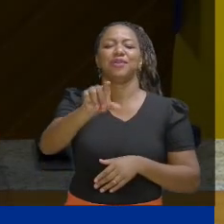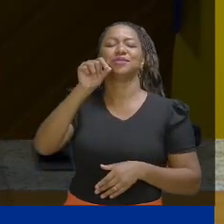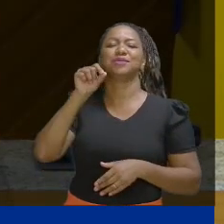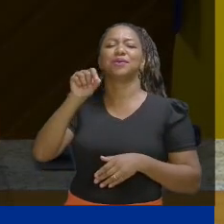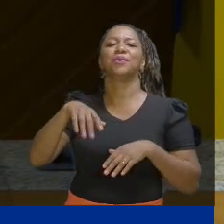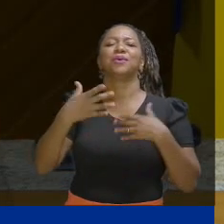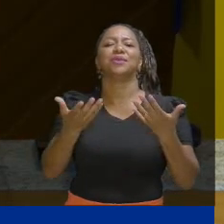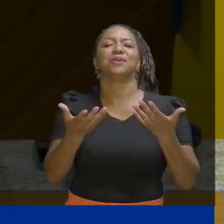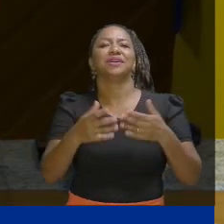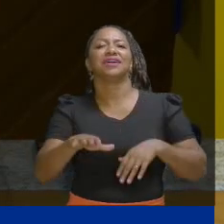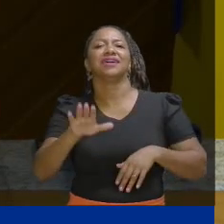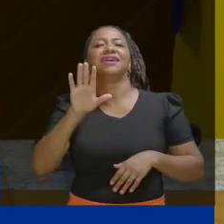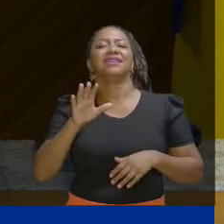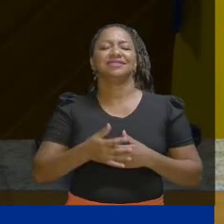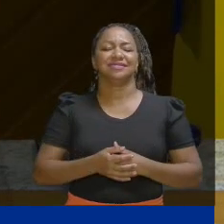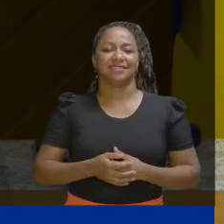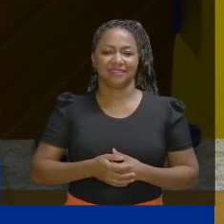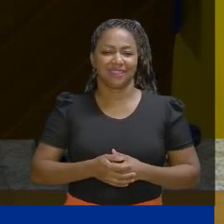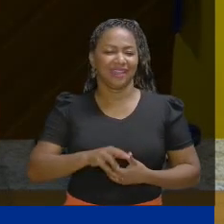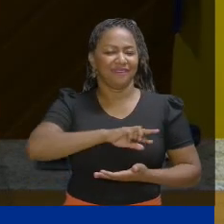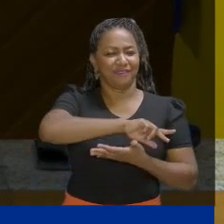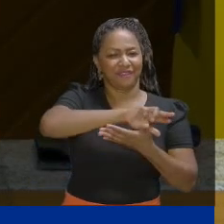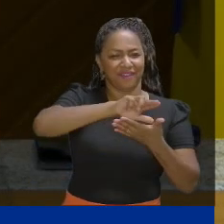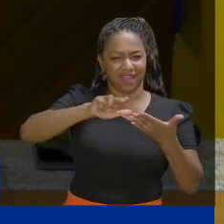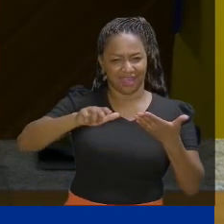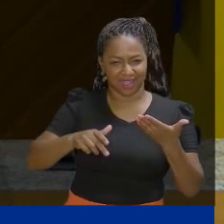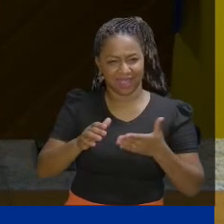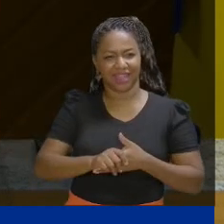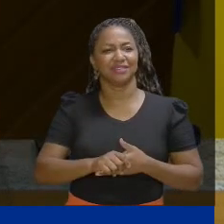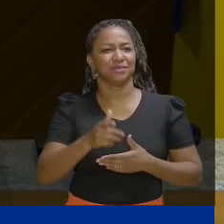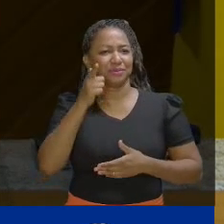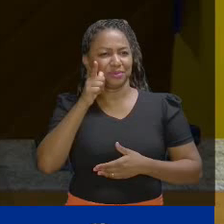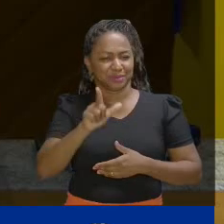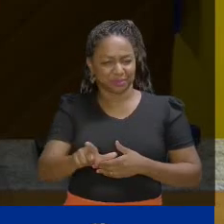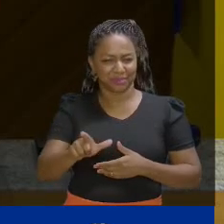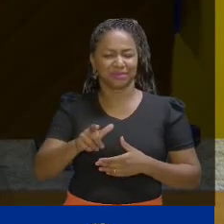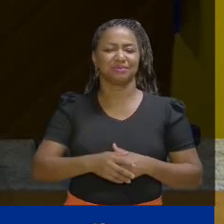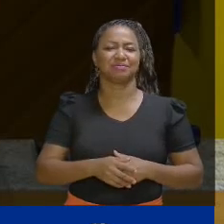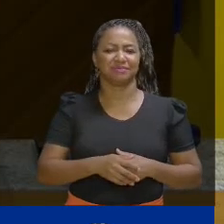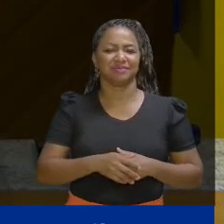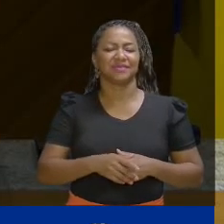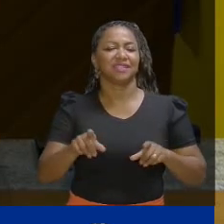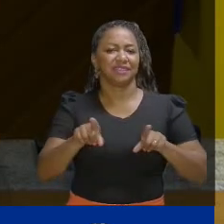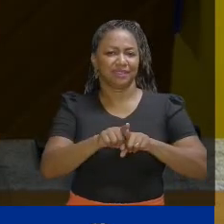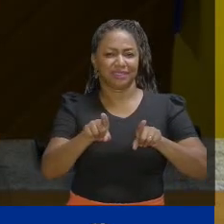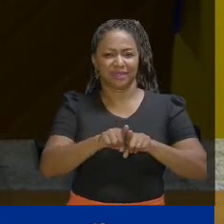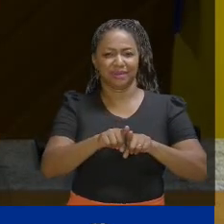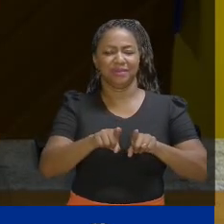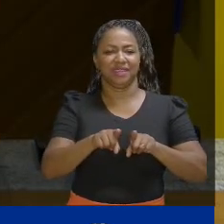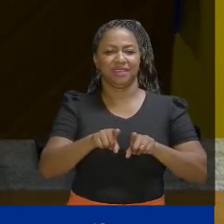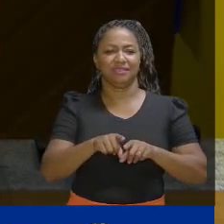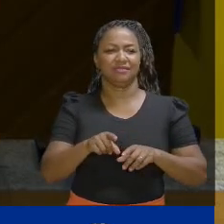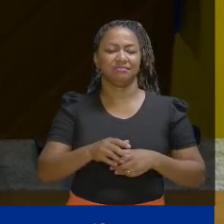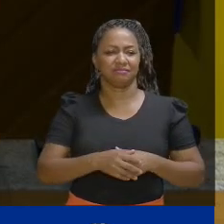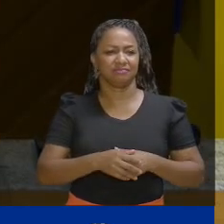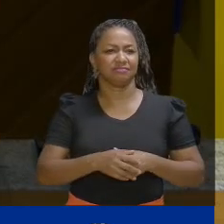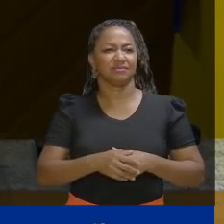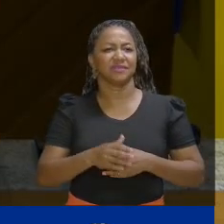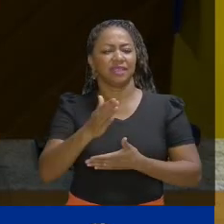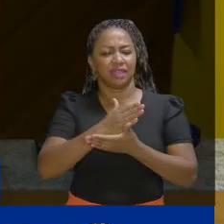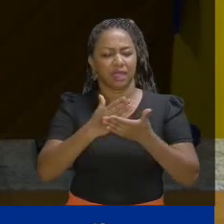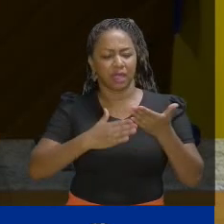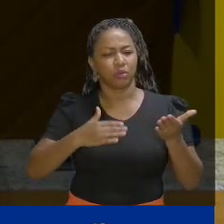aponta qual é o carro, né? E foram vários, né, que nós trouxemos em várias situações, de inclusive quando tiveram